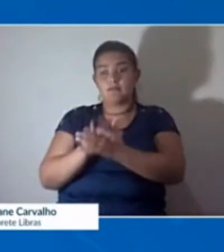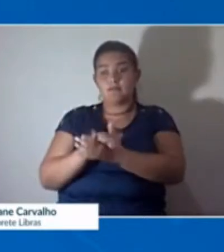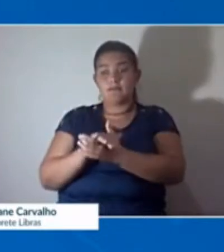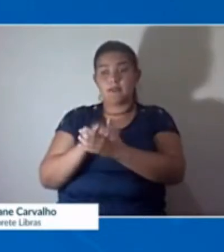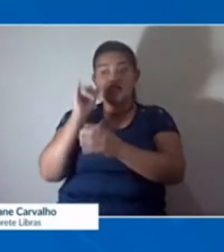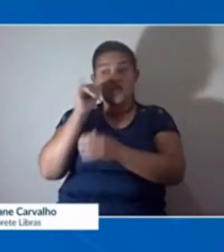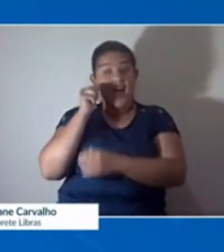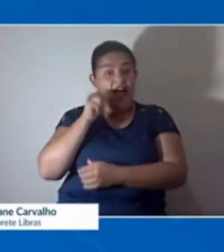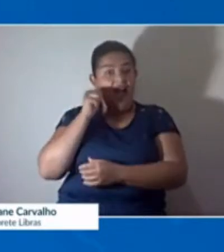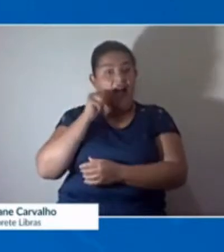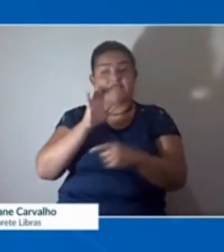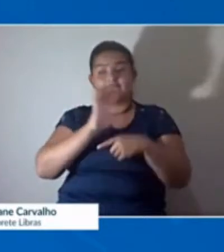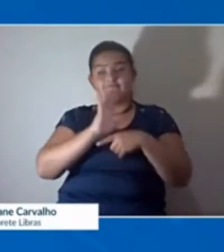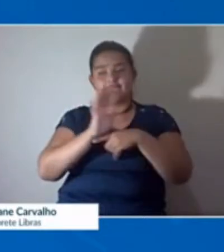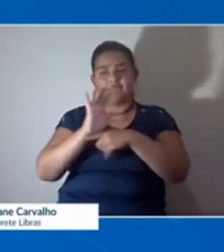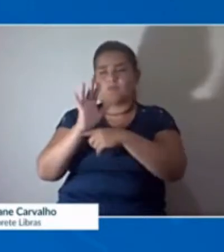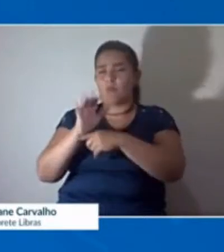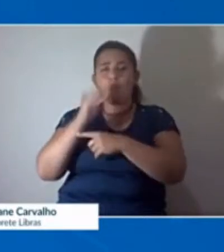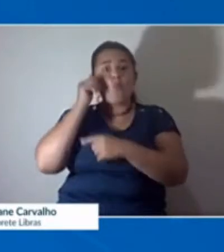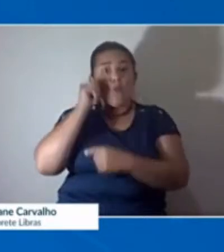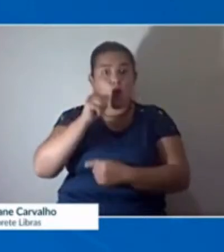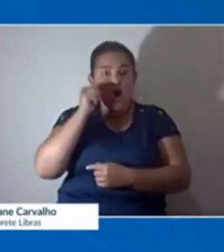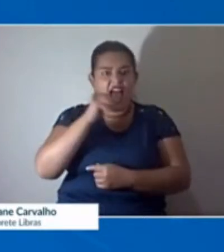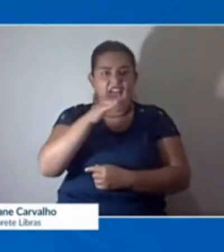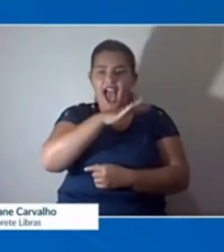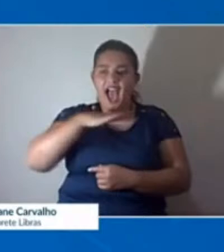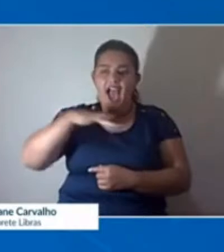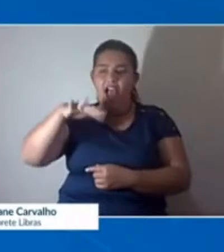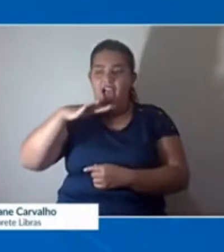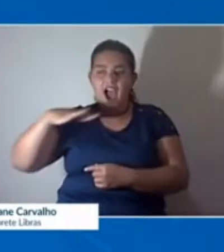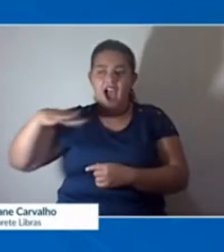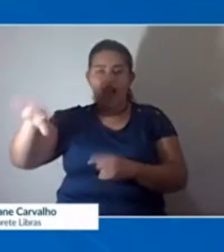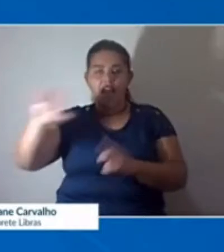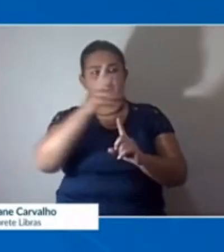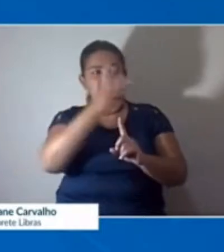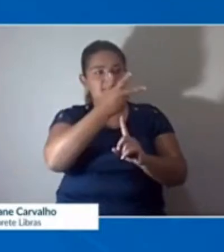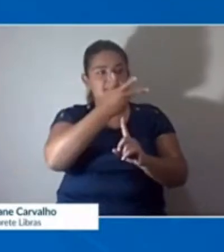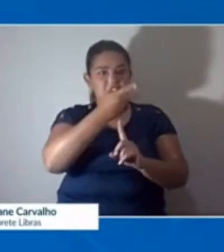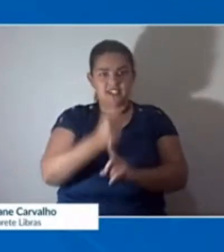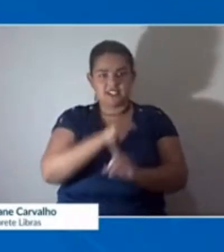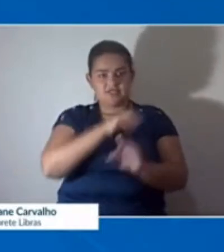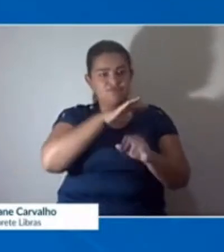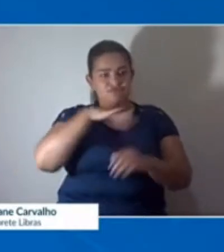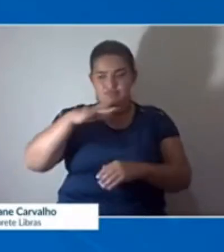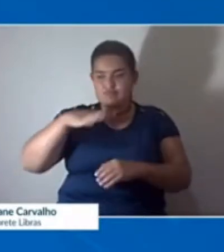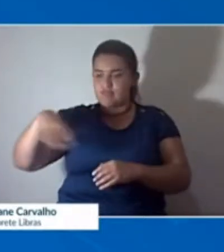mulheres em diferentes áreas, né, das artes e do saber vêm historicamente